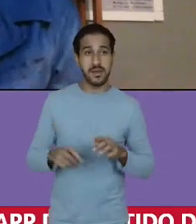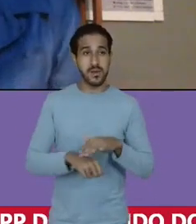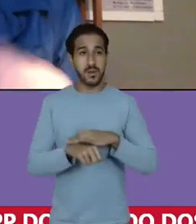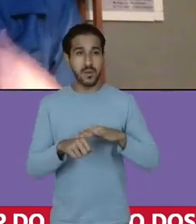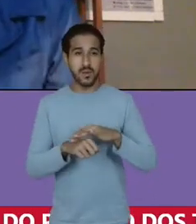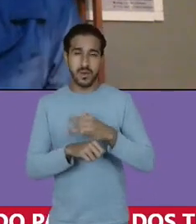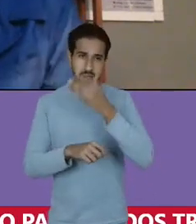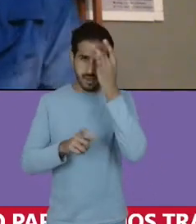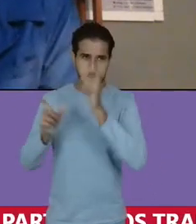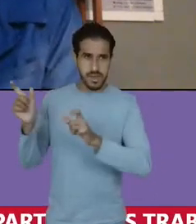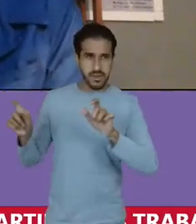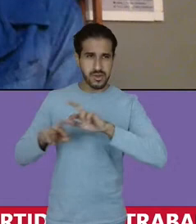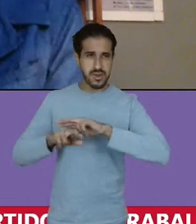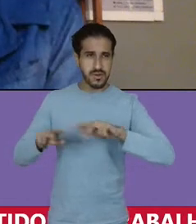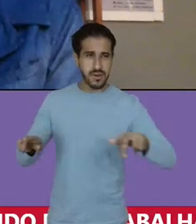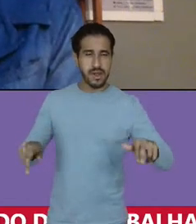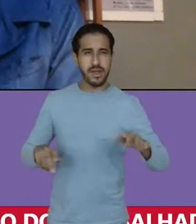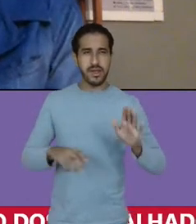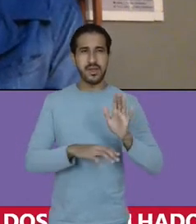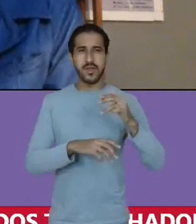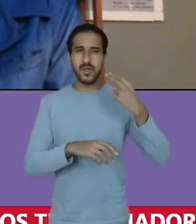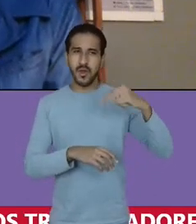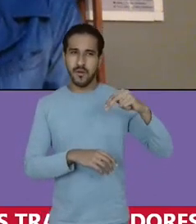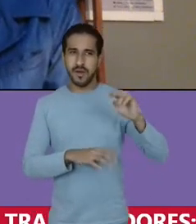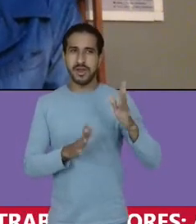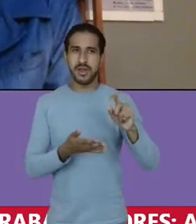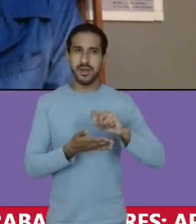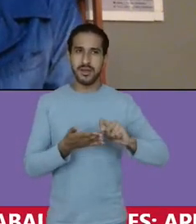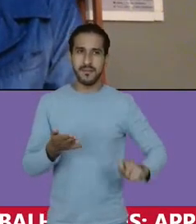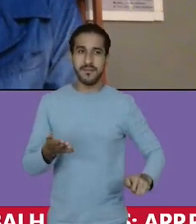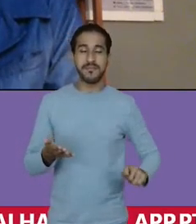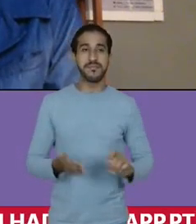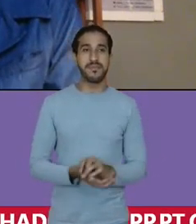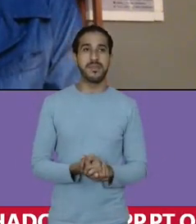com o grande público, fiz várias novelas e tal.